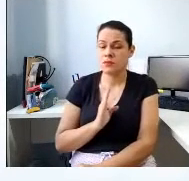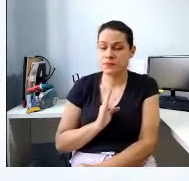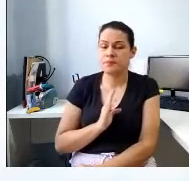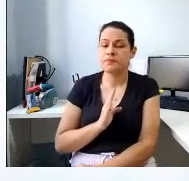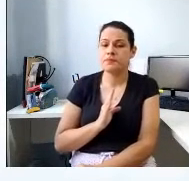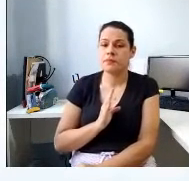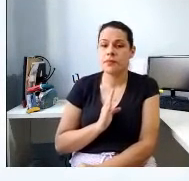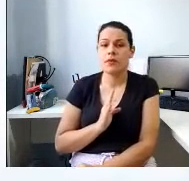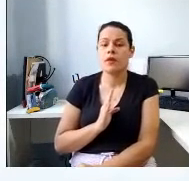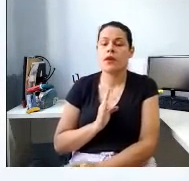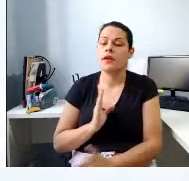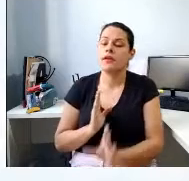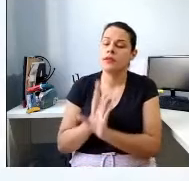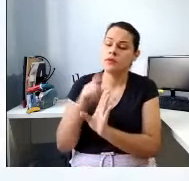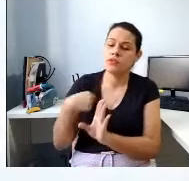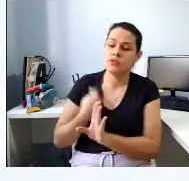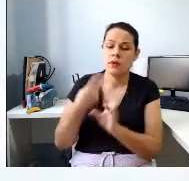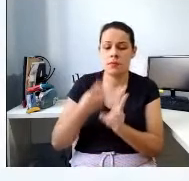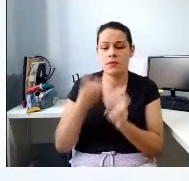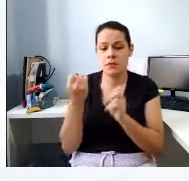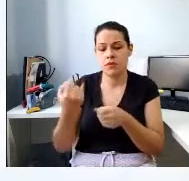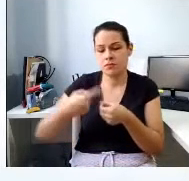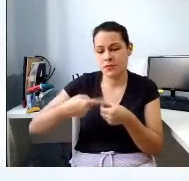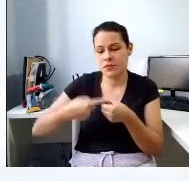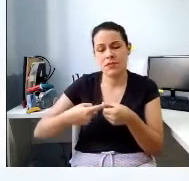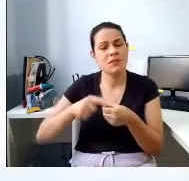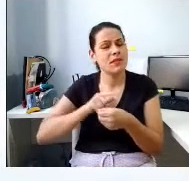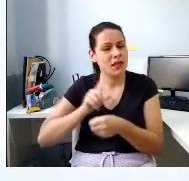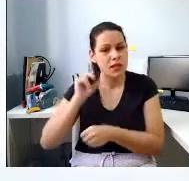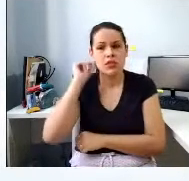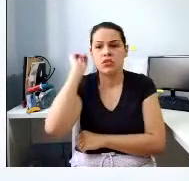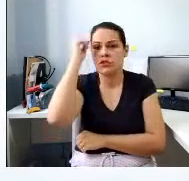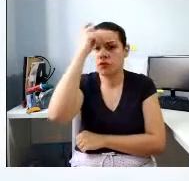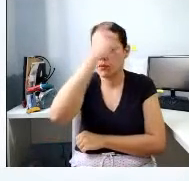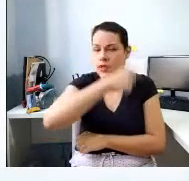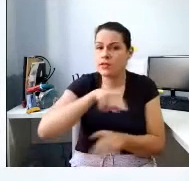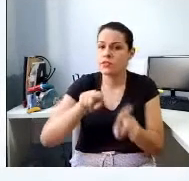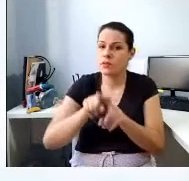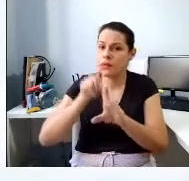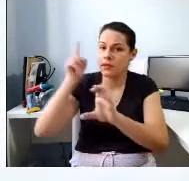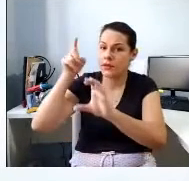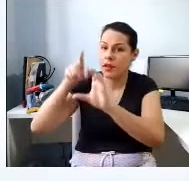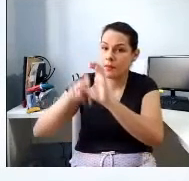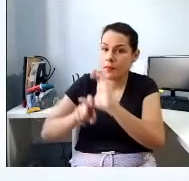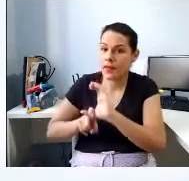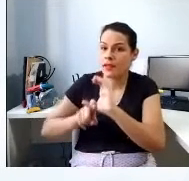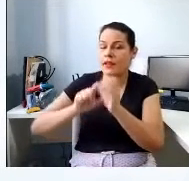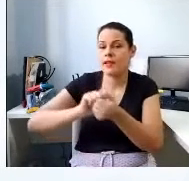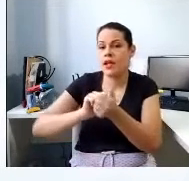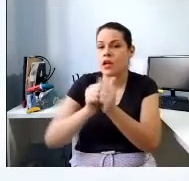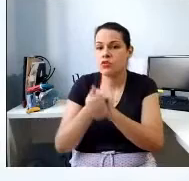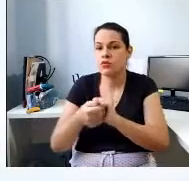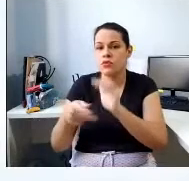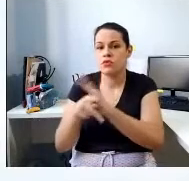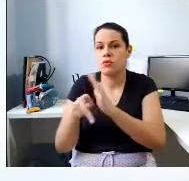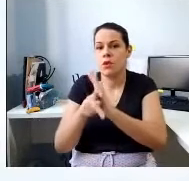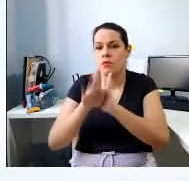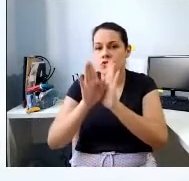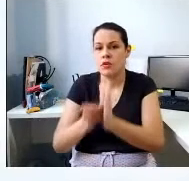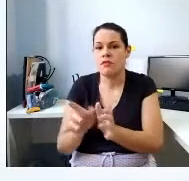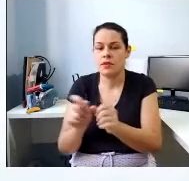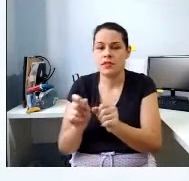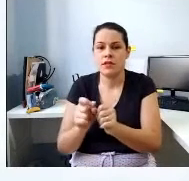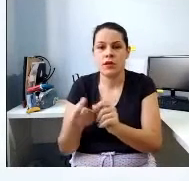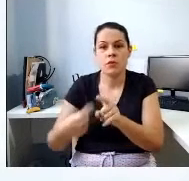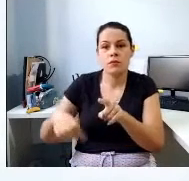ver aí municípios com bastante dificuldades, a depender, inclusive, dessa questão toda dos ajustes. O governo já está anunciando retrazer a discussão